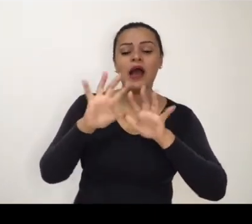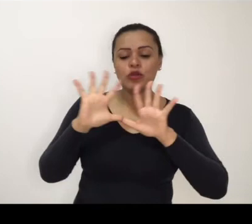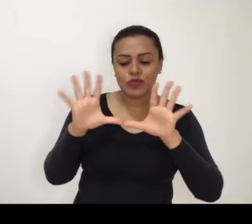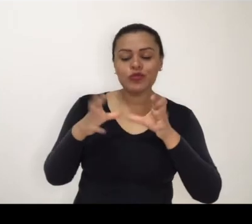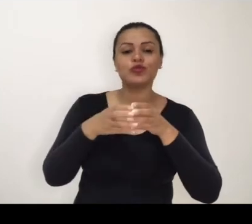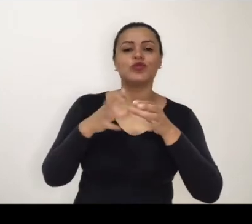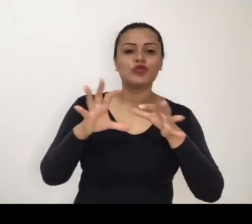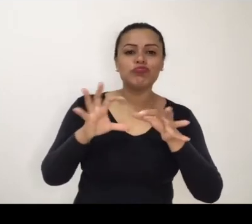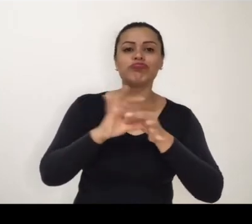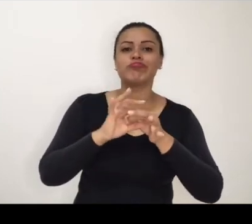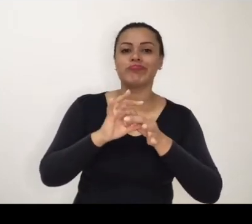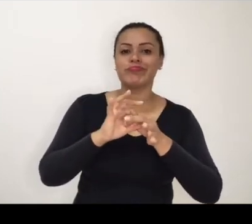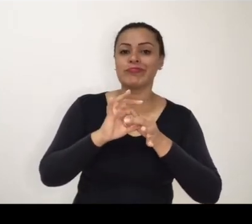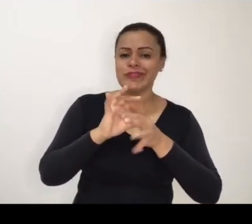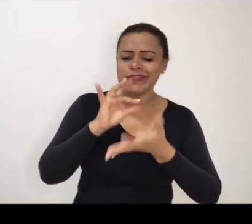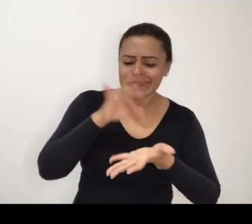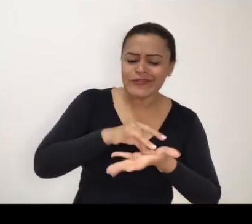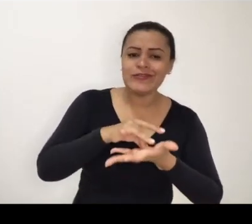coletividade mesmo, né? Então,